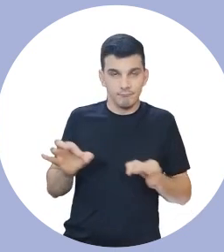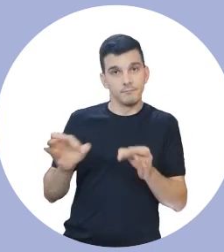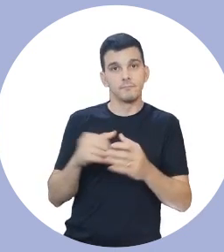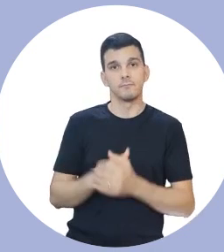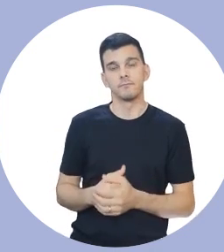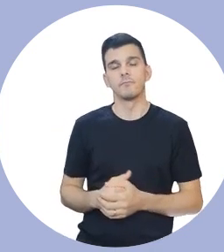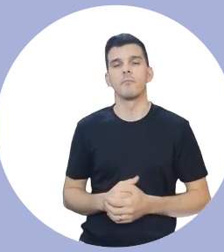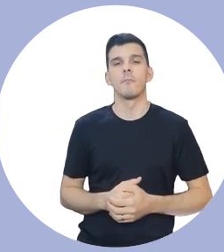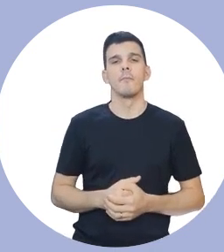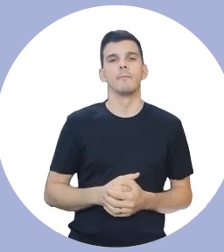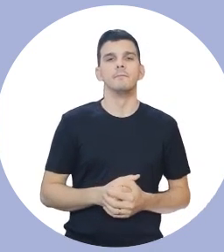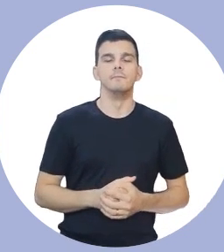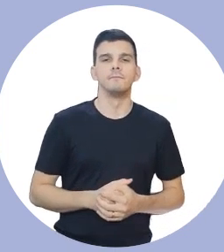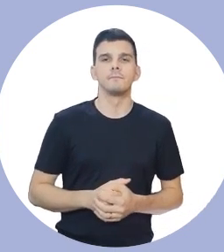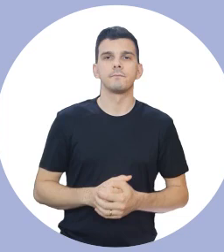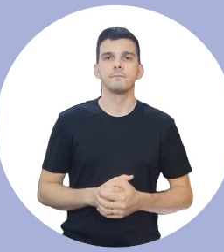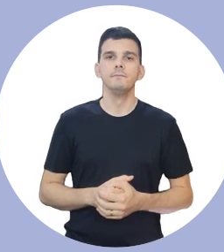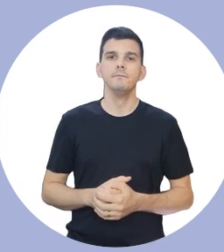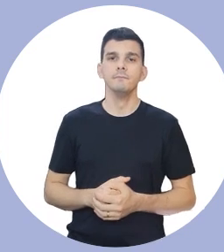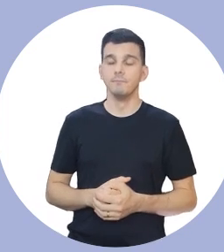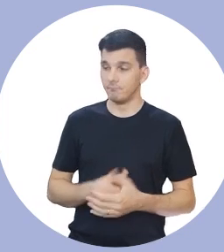mais organizada.